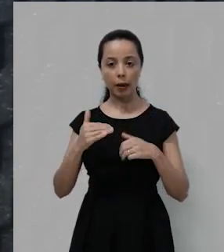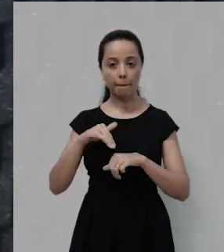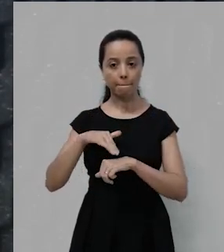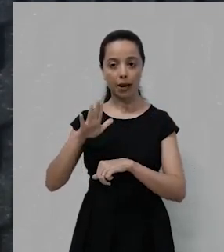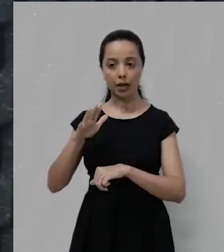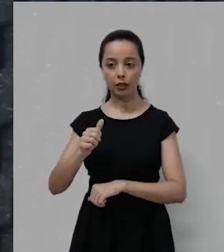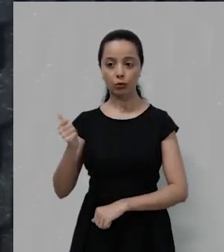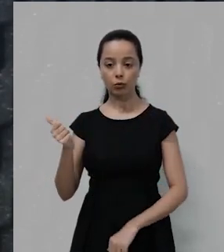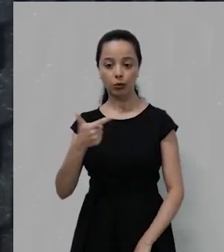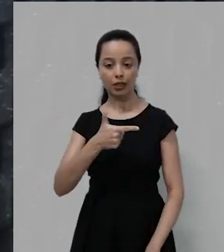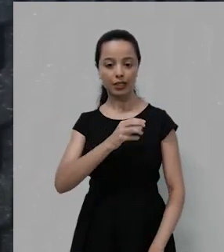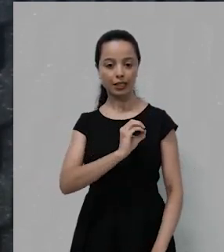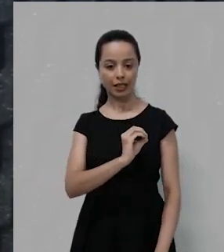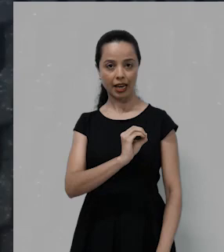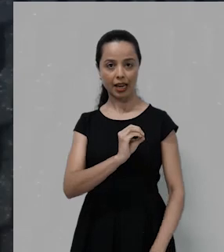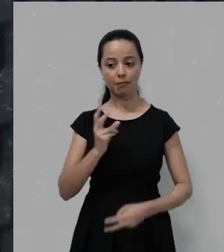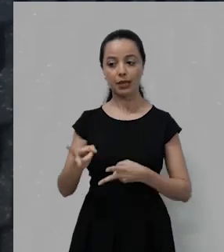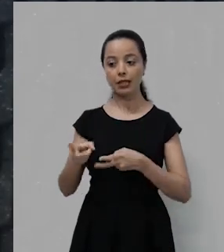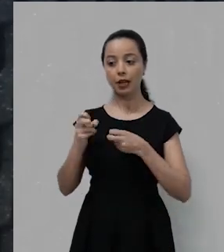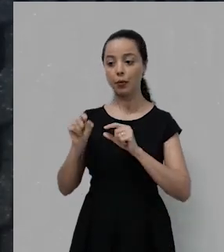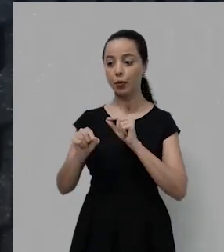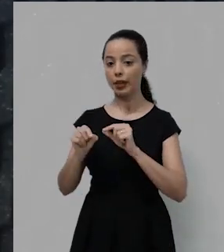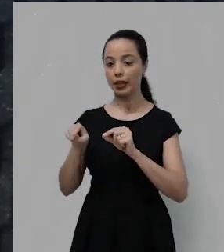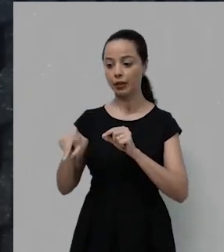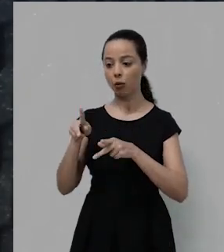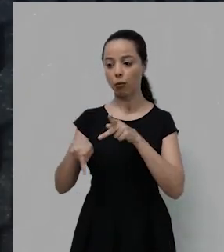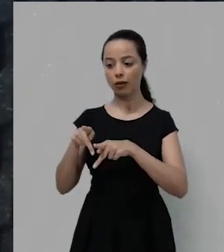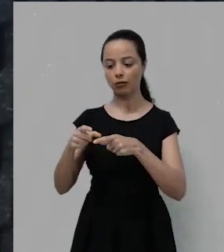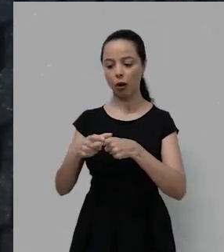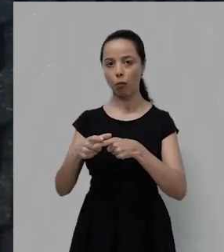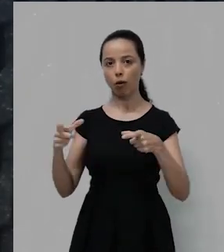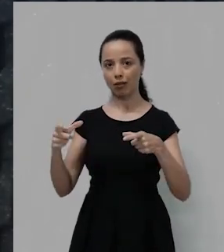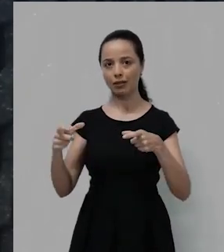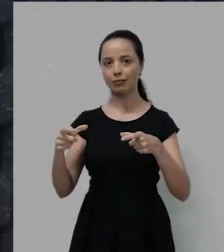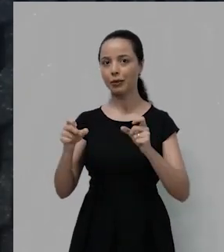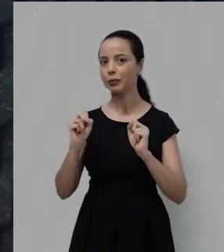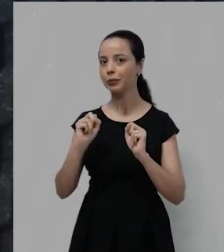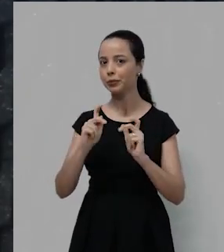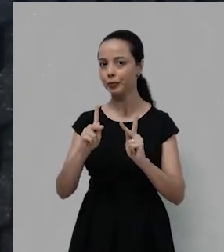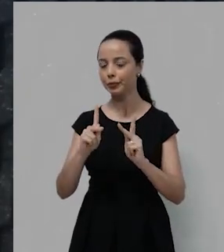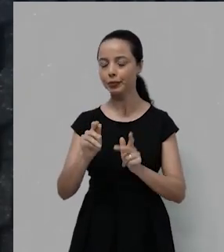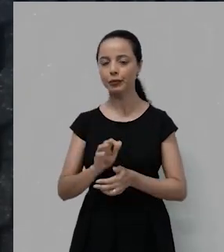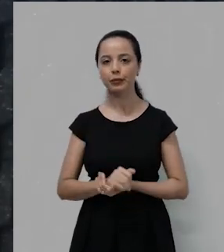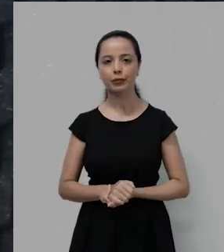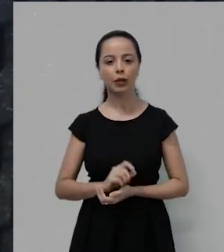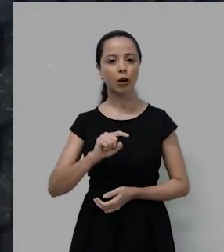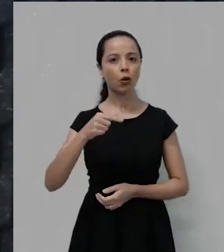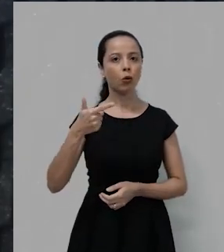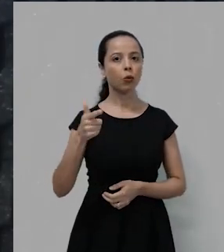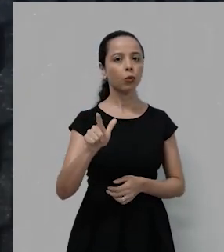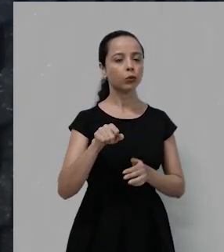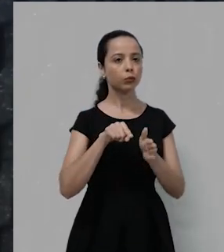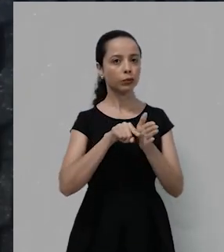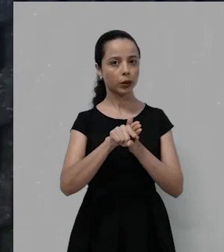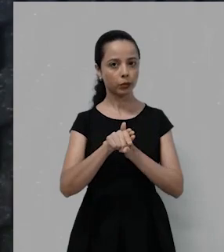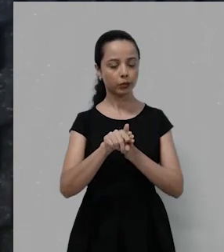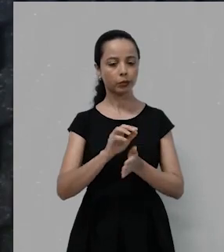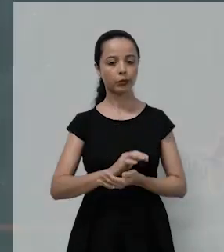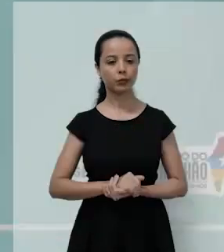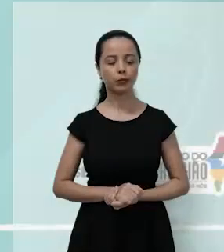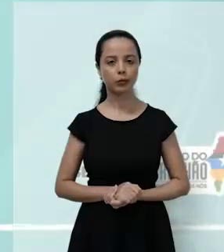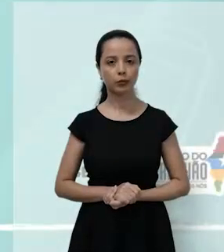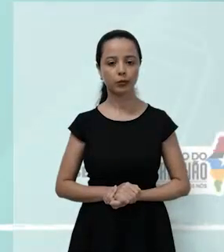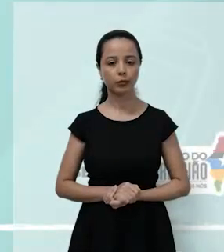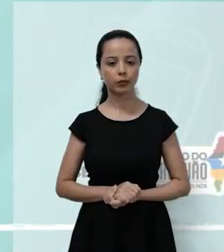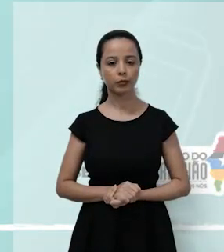essa população está em crescimento. Ok, pessoal? Próxima questão diz o seguinte: